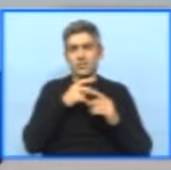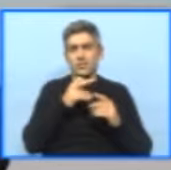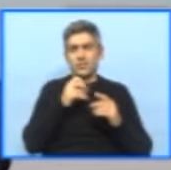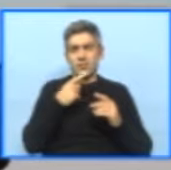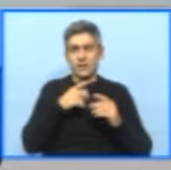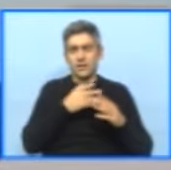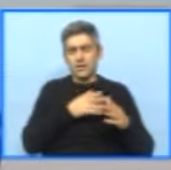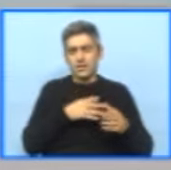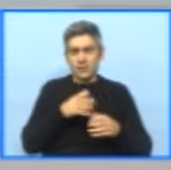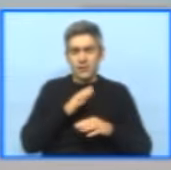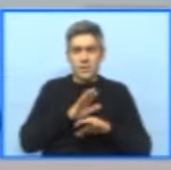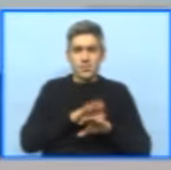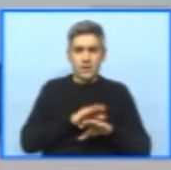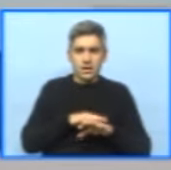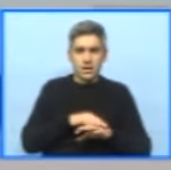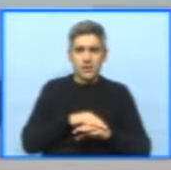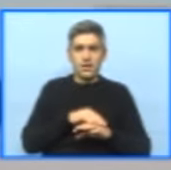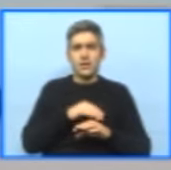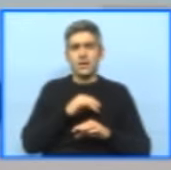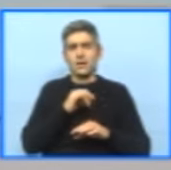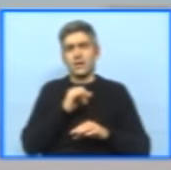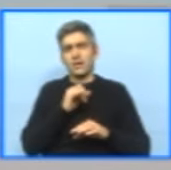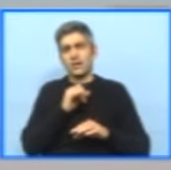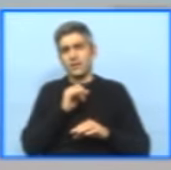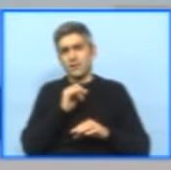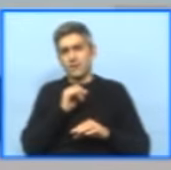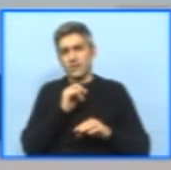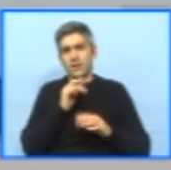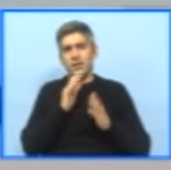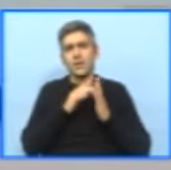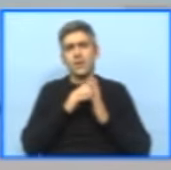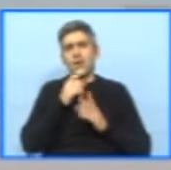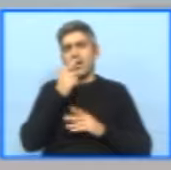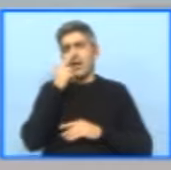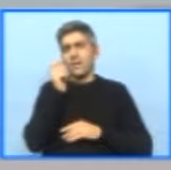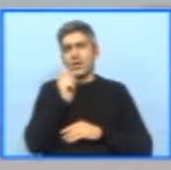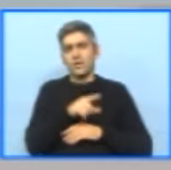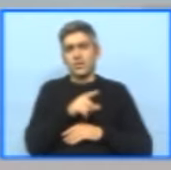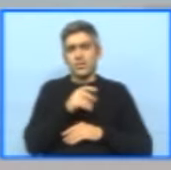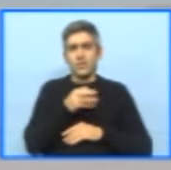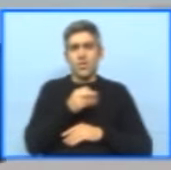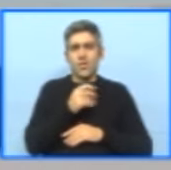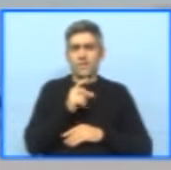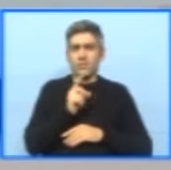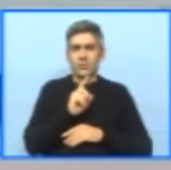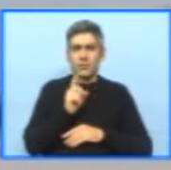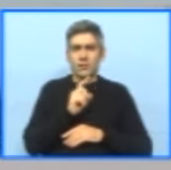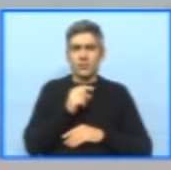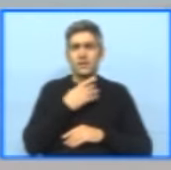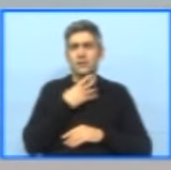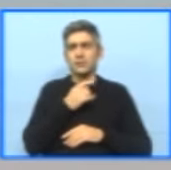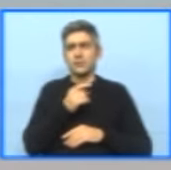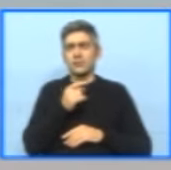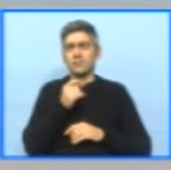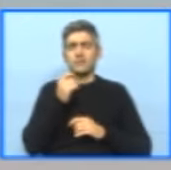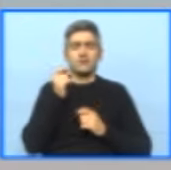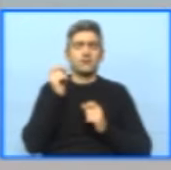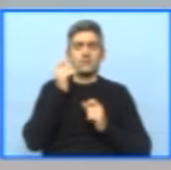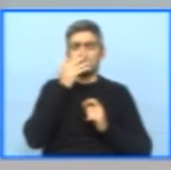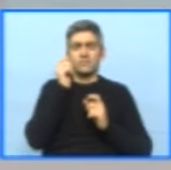ter pecado, das suas infidelidades, Deus não abandona o povo assim à sede no deserto, não